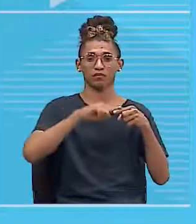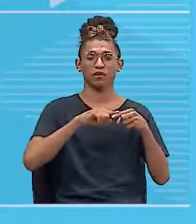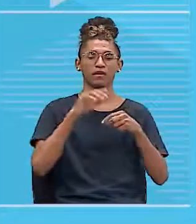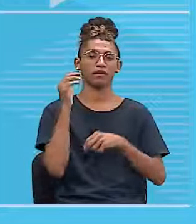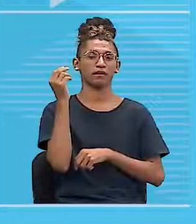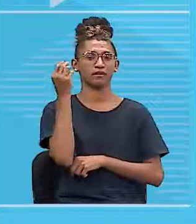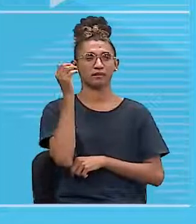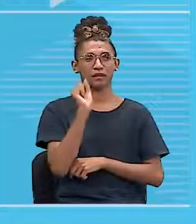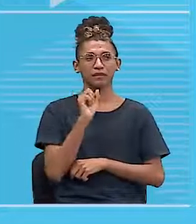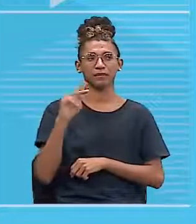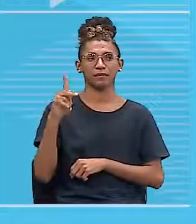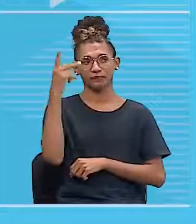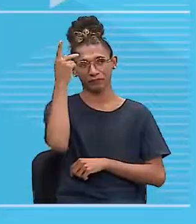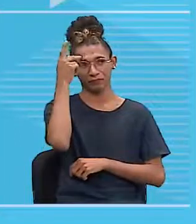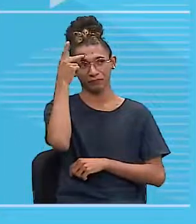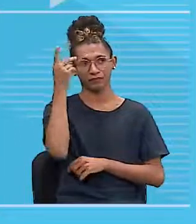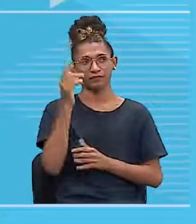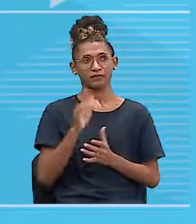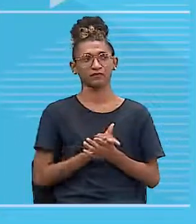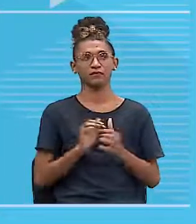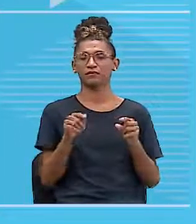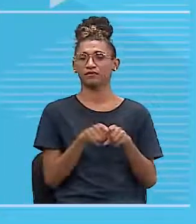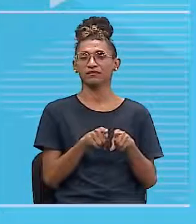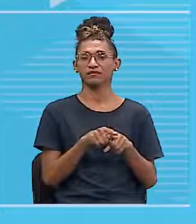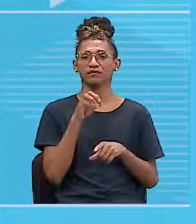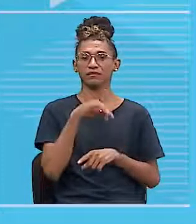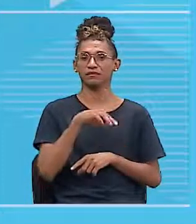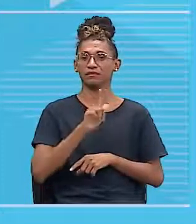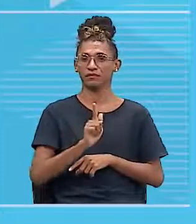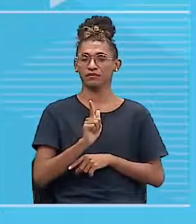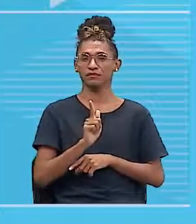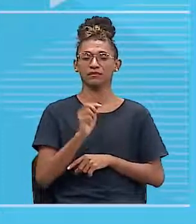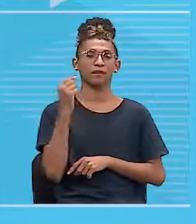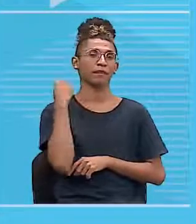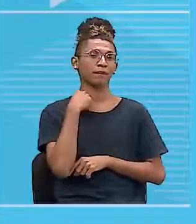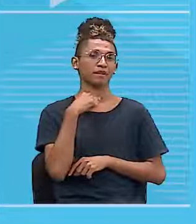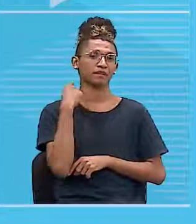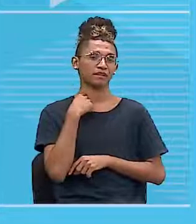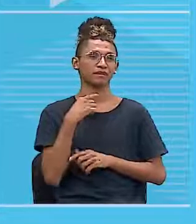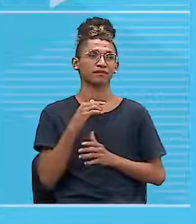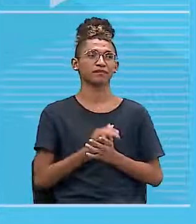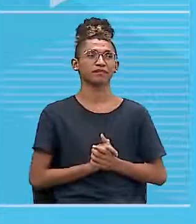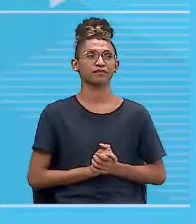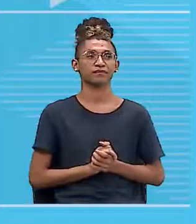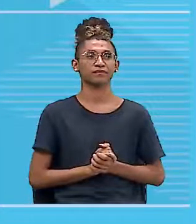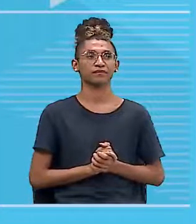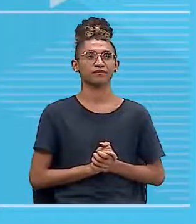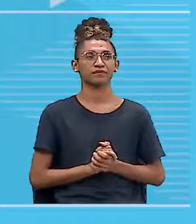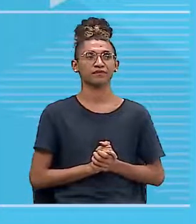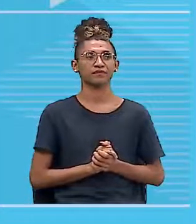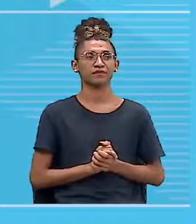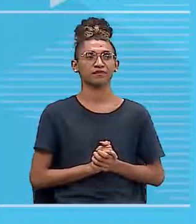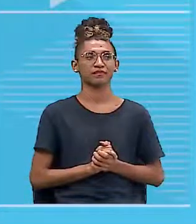já para cá MG Minas Gerais vou puxar para cá